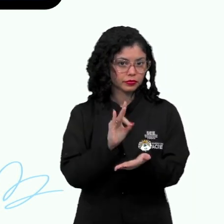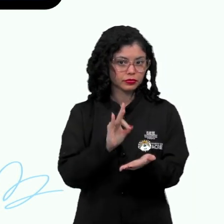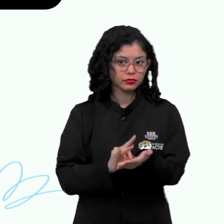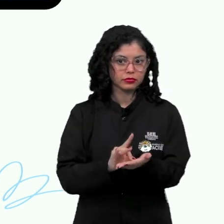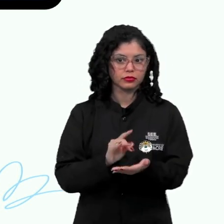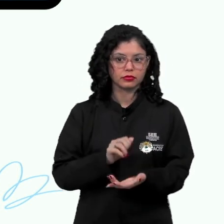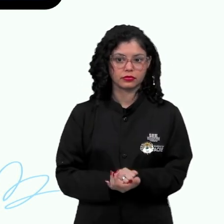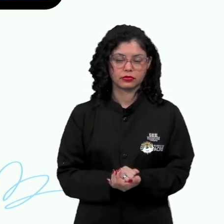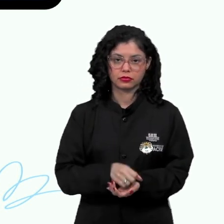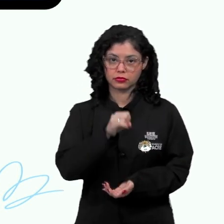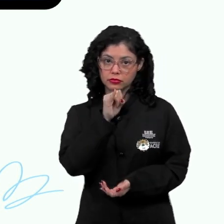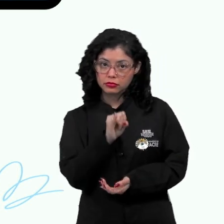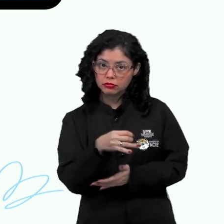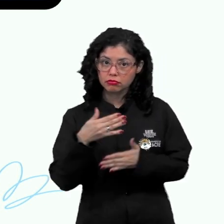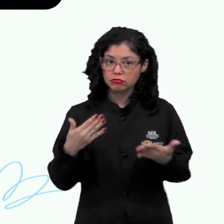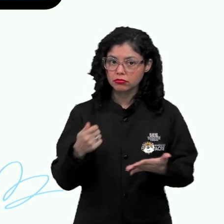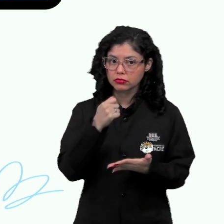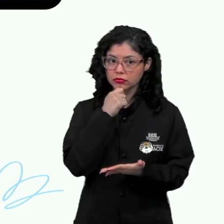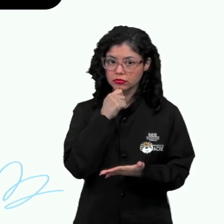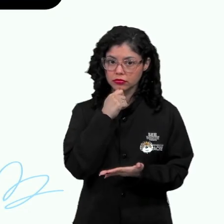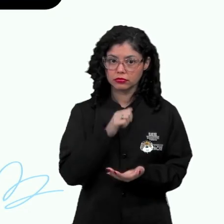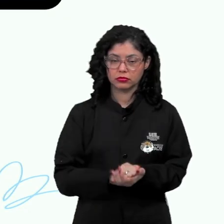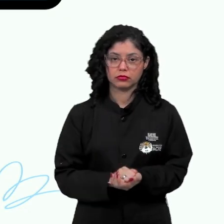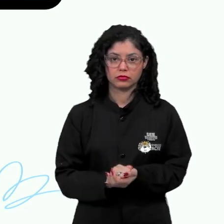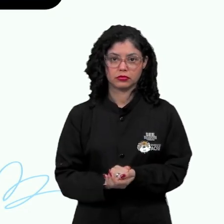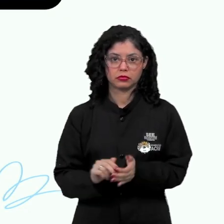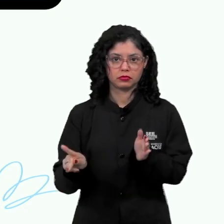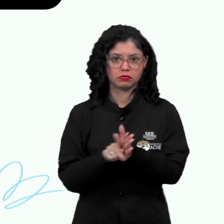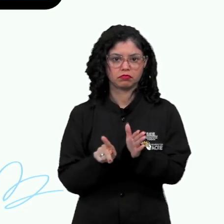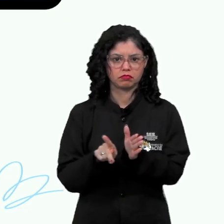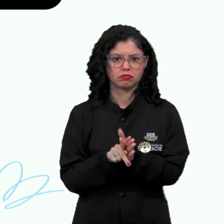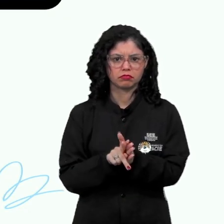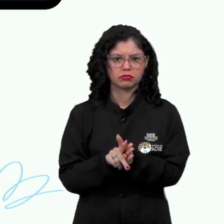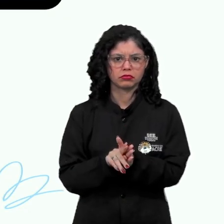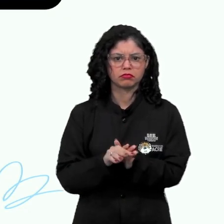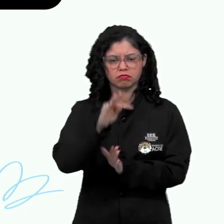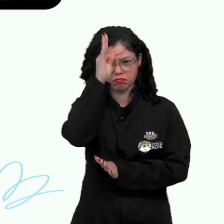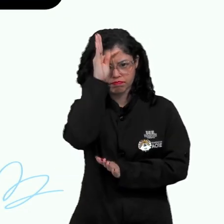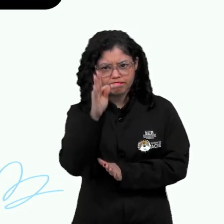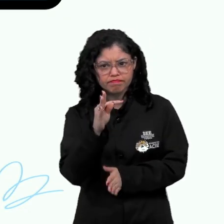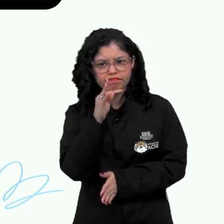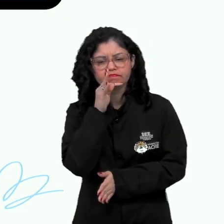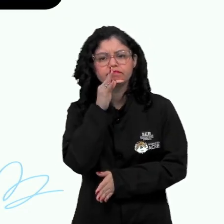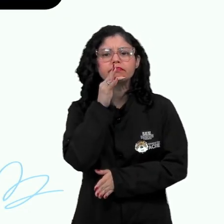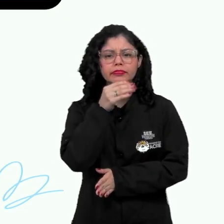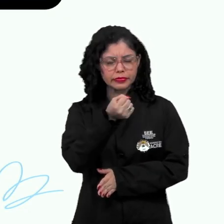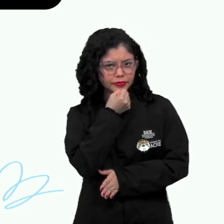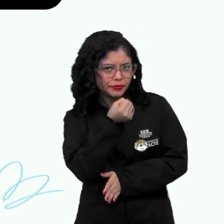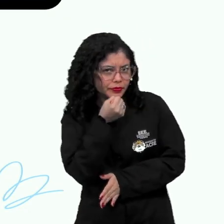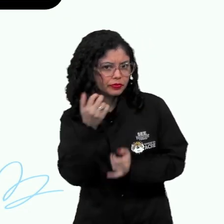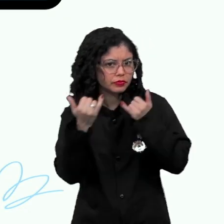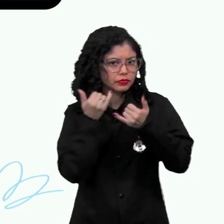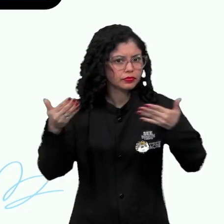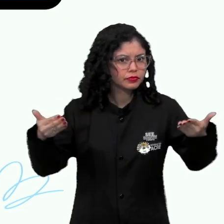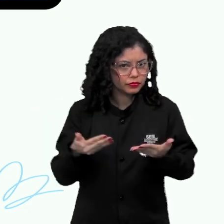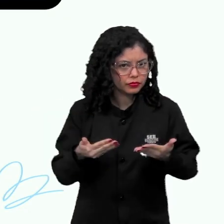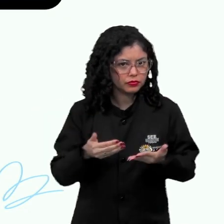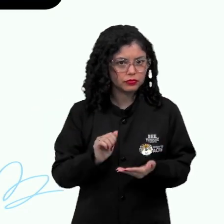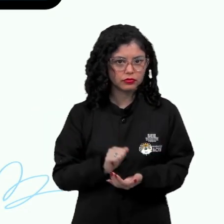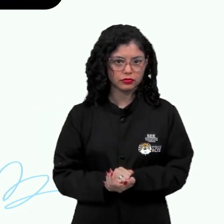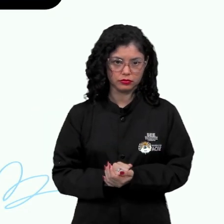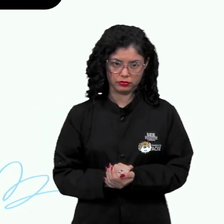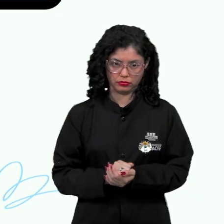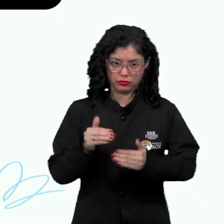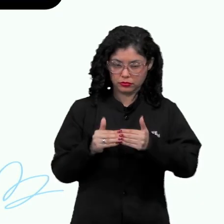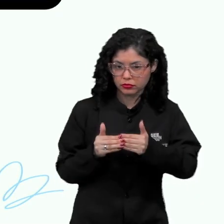verdadeiro? Será que é somente a galera da imprensa que faz informação atualmente? Com